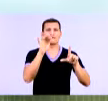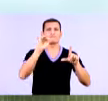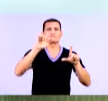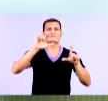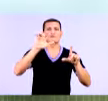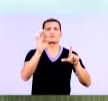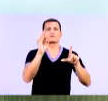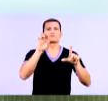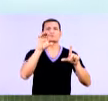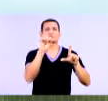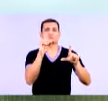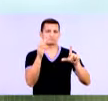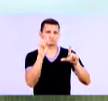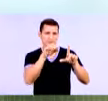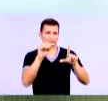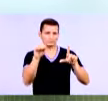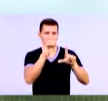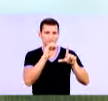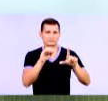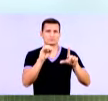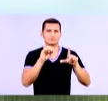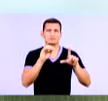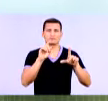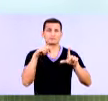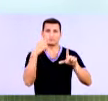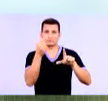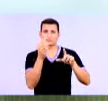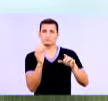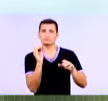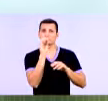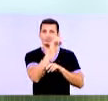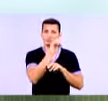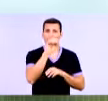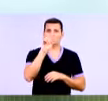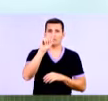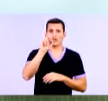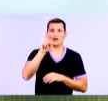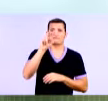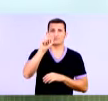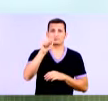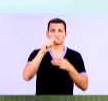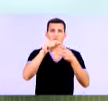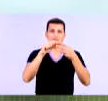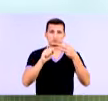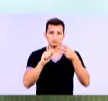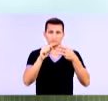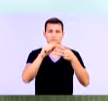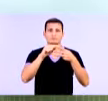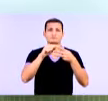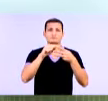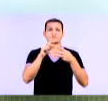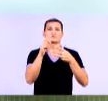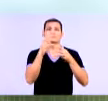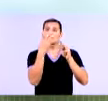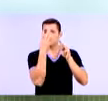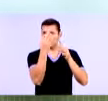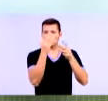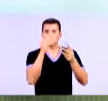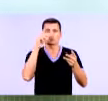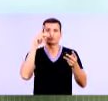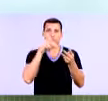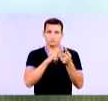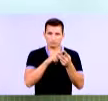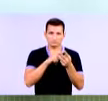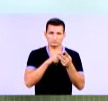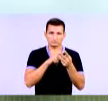imagem, né? E aí você vai postar no ambiente virtual 3 coisas. A imagem original, porque o